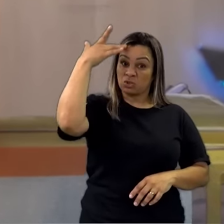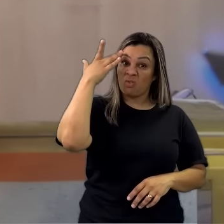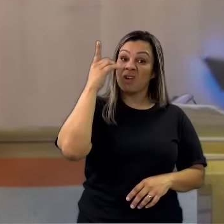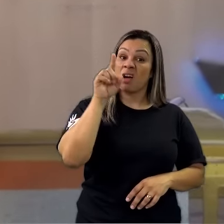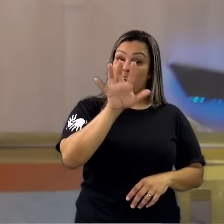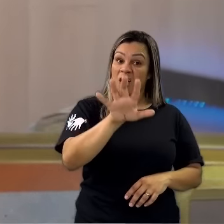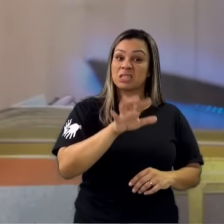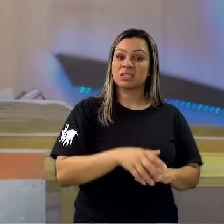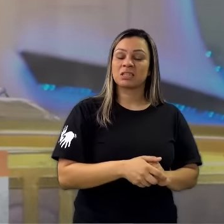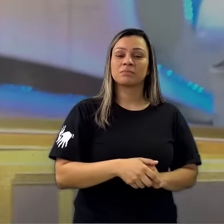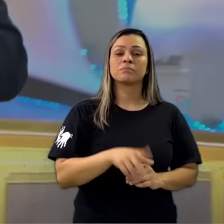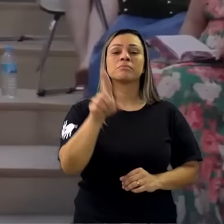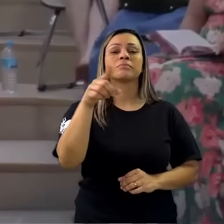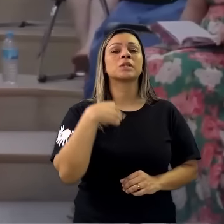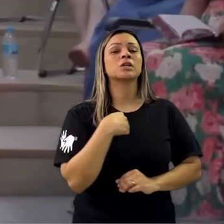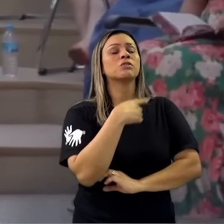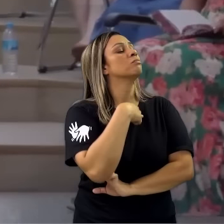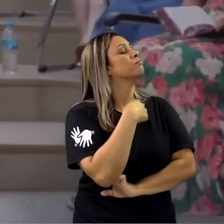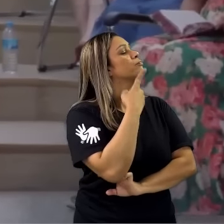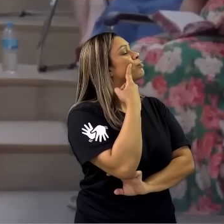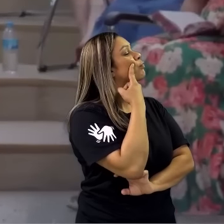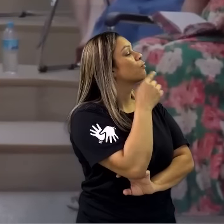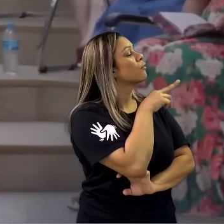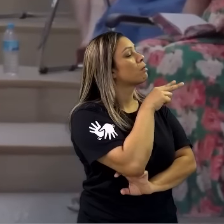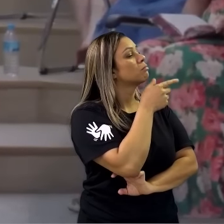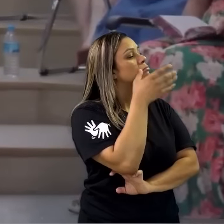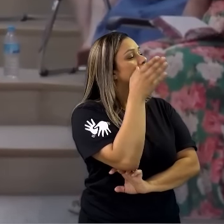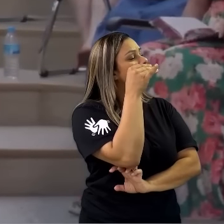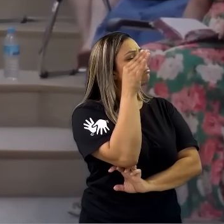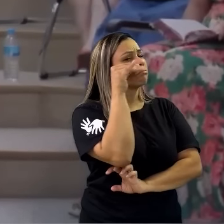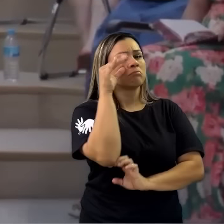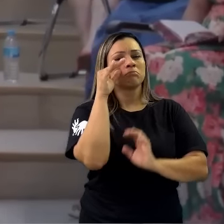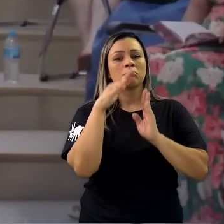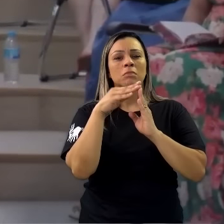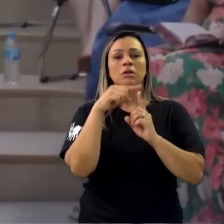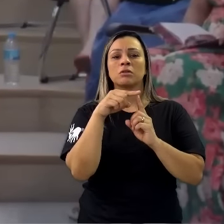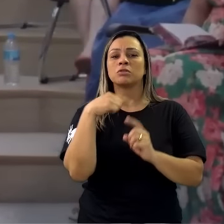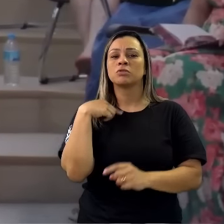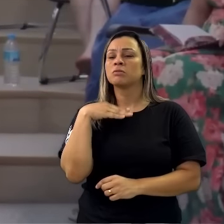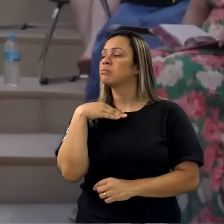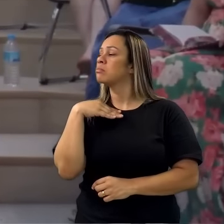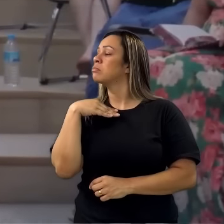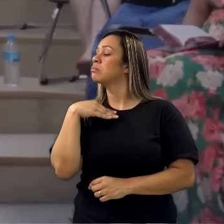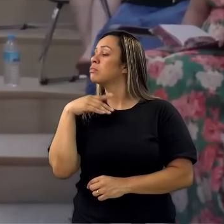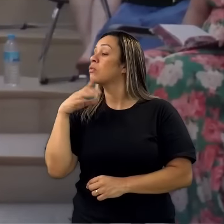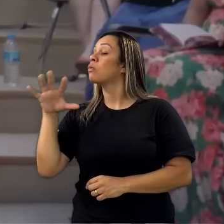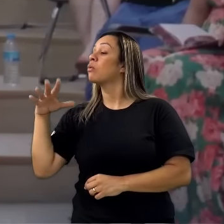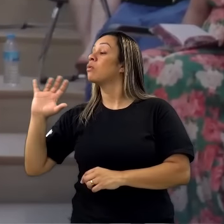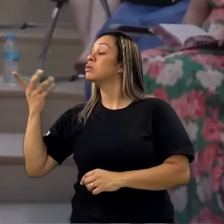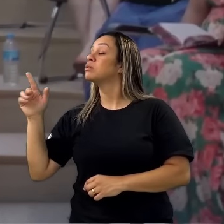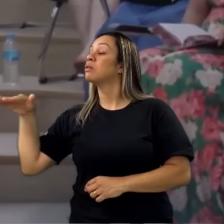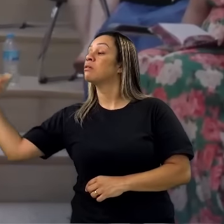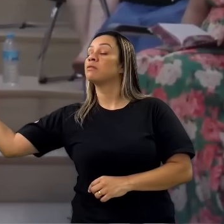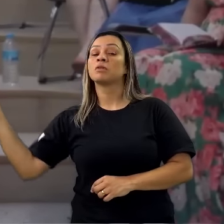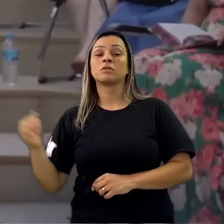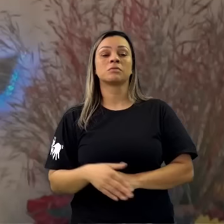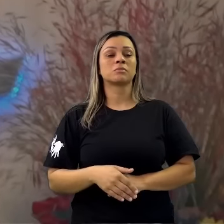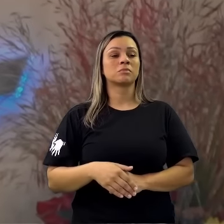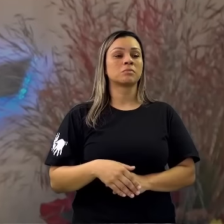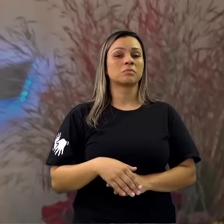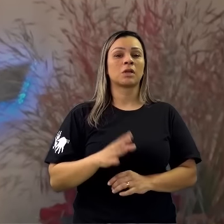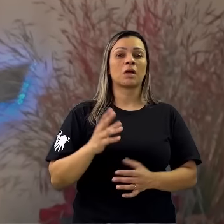me agrada Eu vou para a Terra para dentro para fora para dentro para fora Teve uma hora que ele